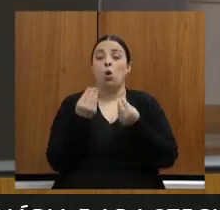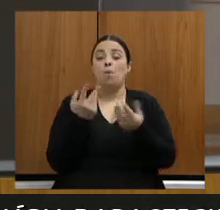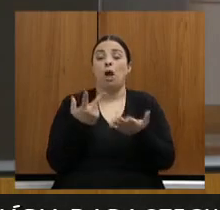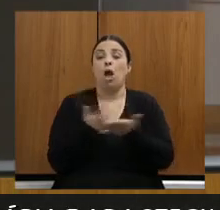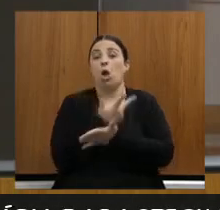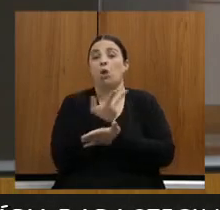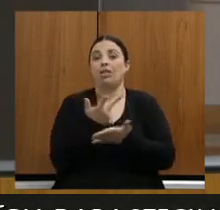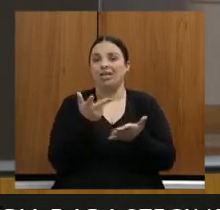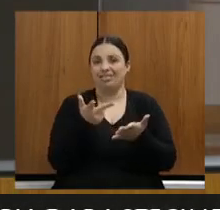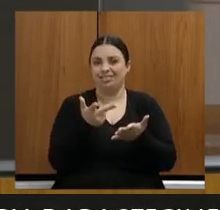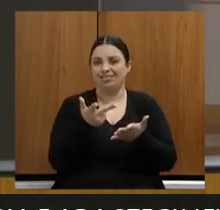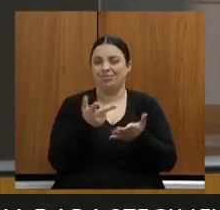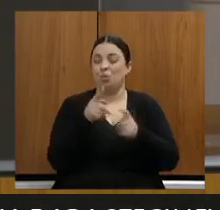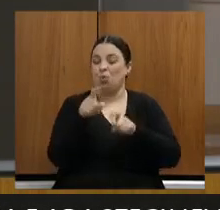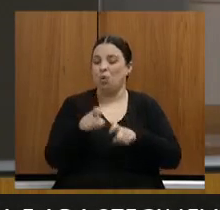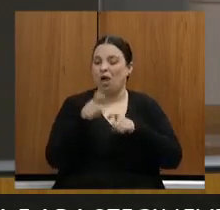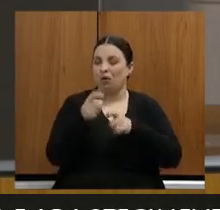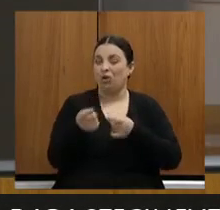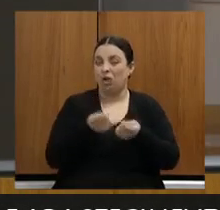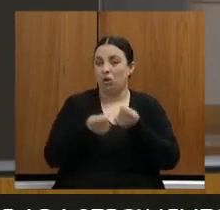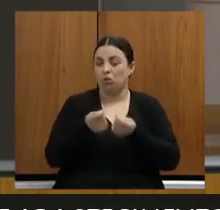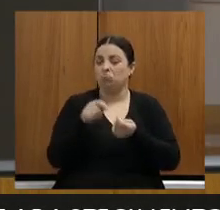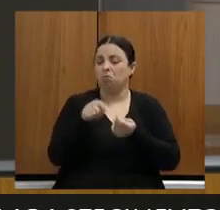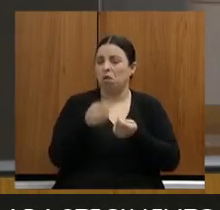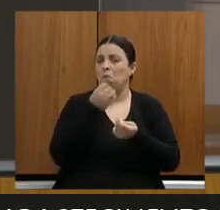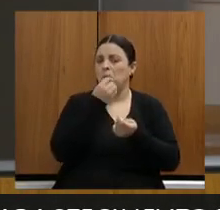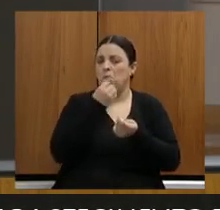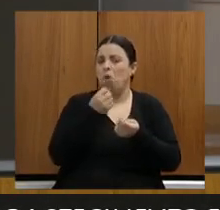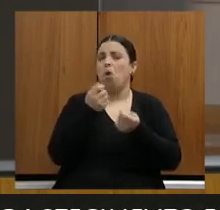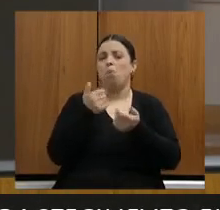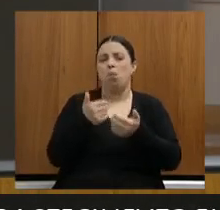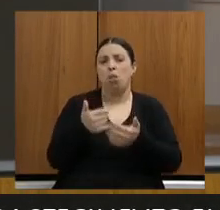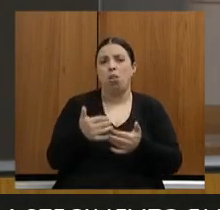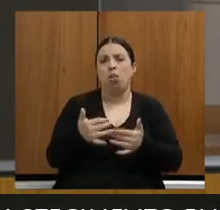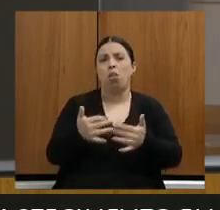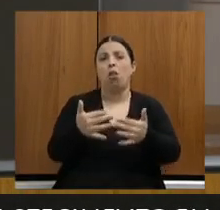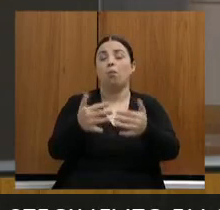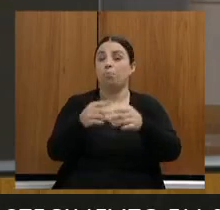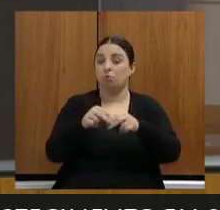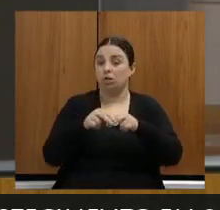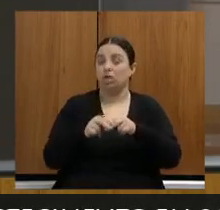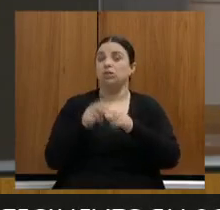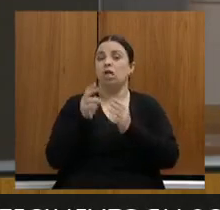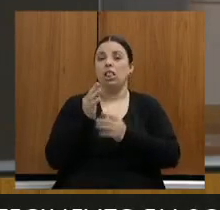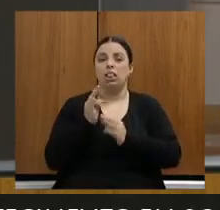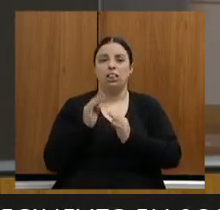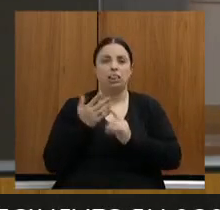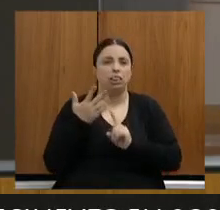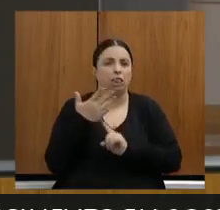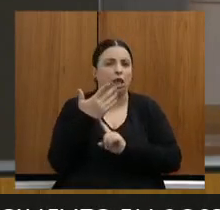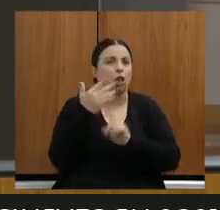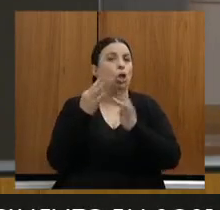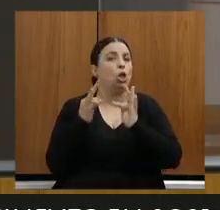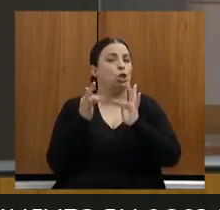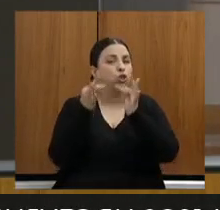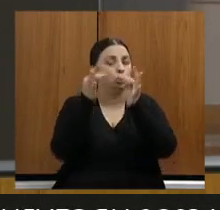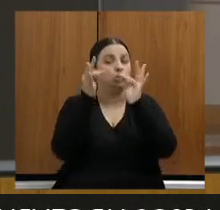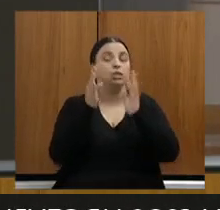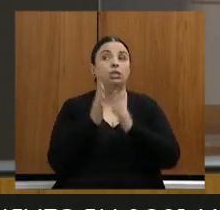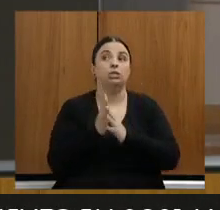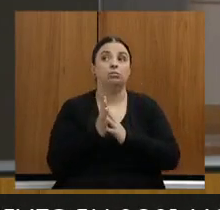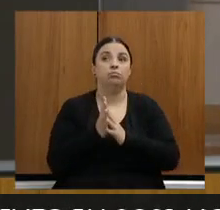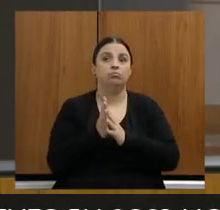O agronegócio ele pode fluir fluir muito bem a partir das tecnologias sem necessariamente